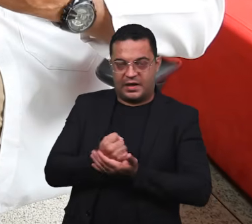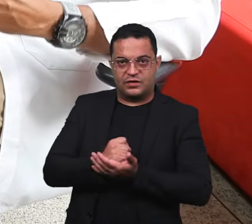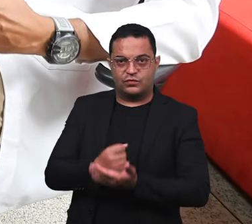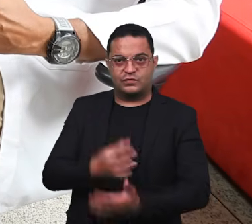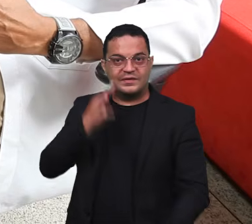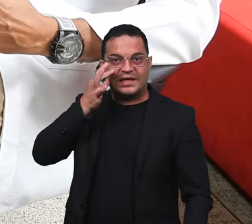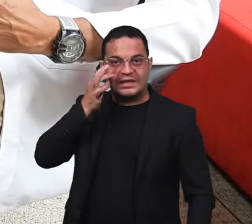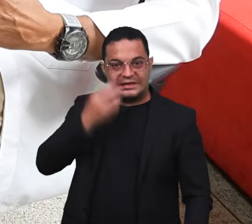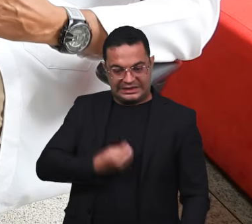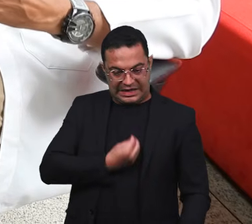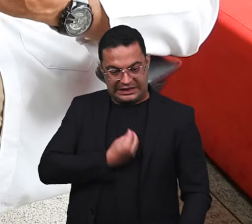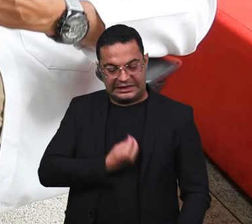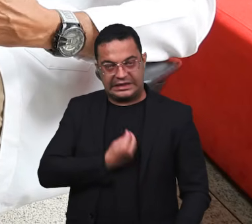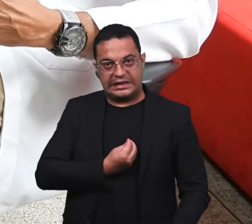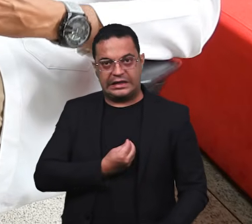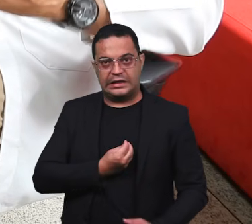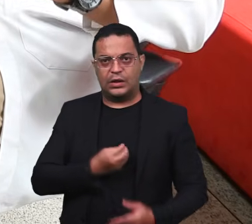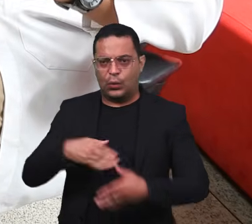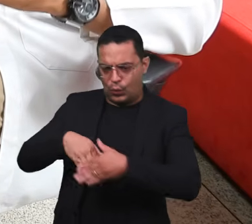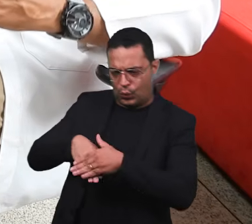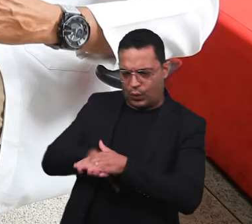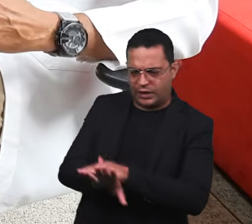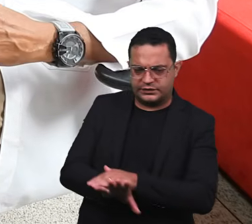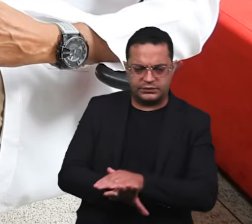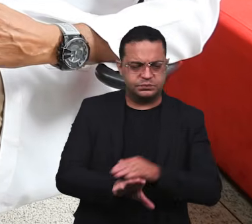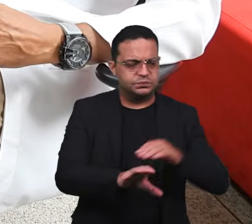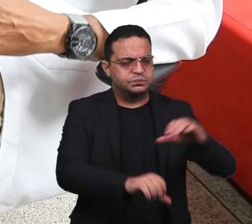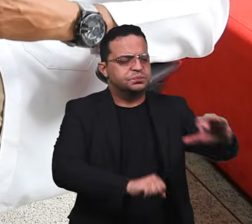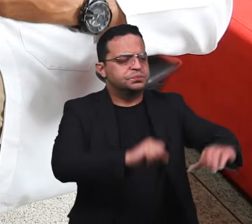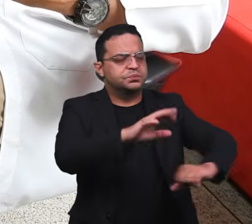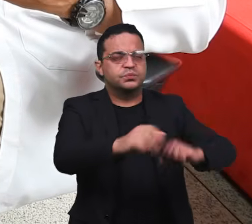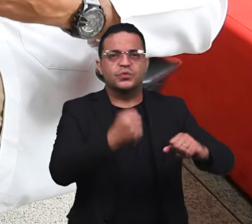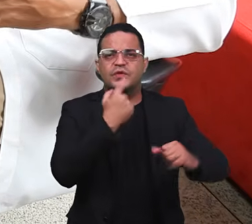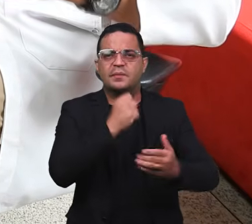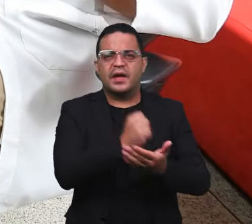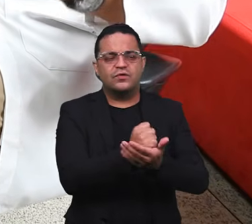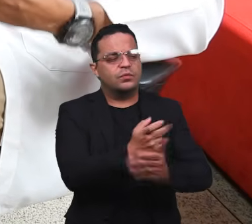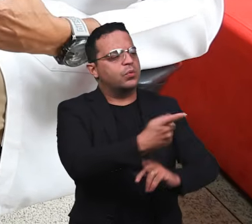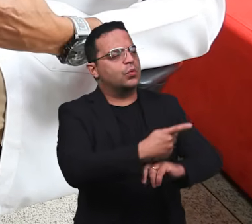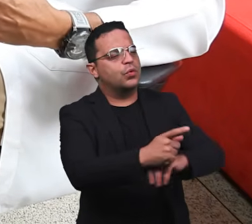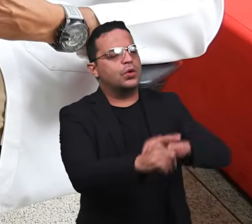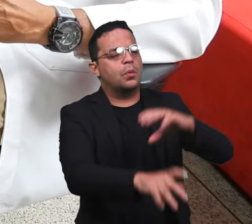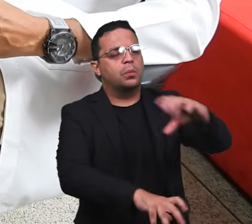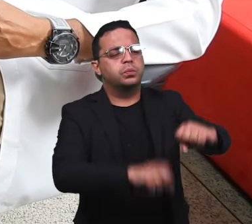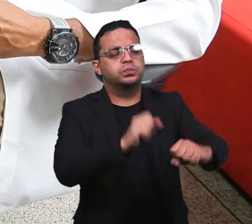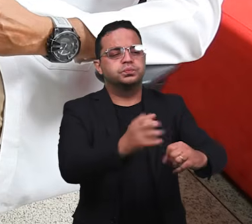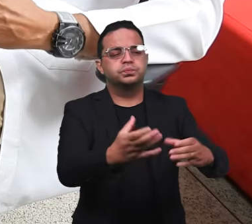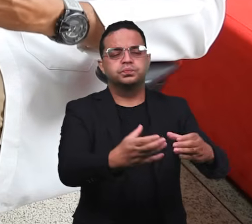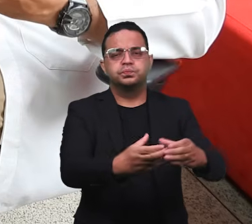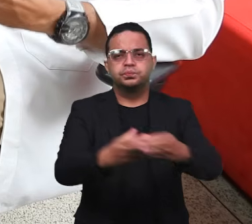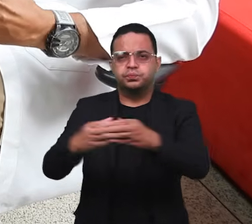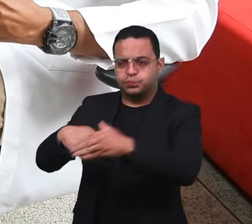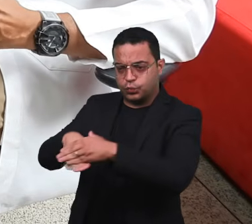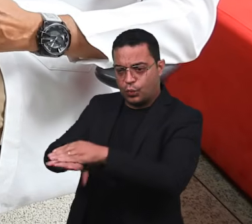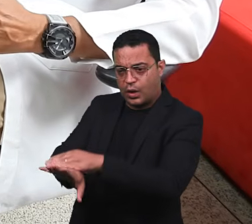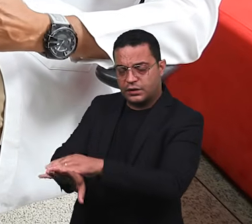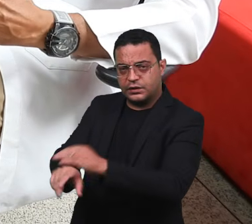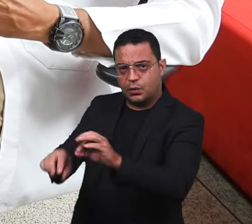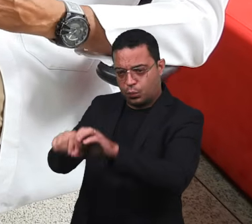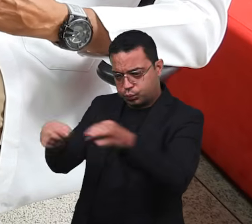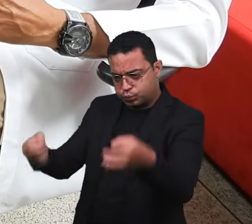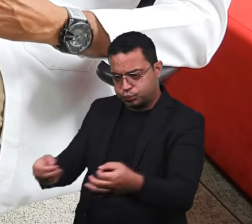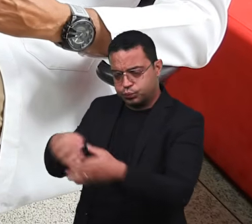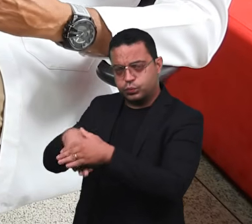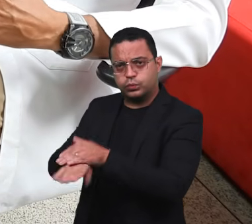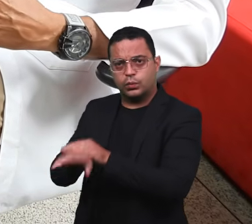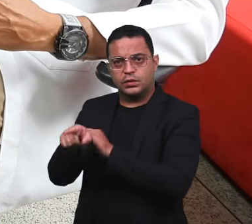A conferir antes de preparar ali a sua bagagem, se essas medicações estão ali na bagagem, porque isso é muito importante. Nós